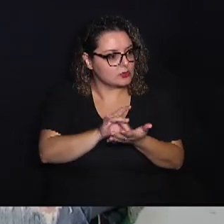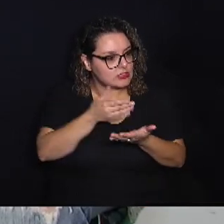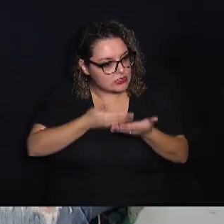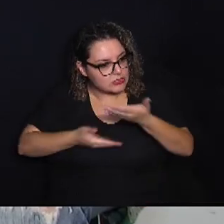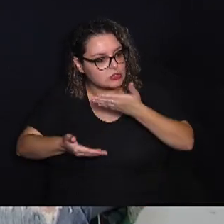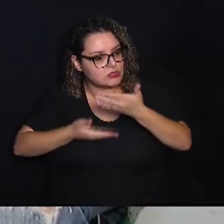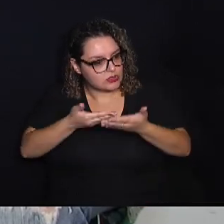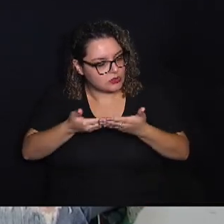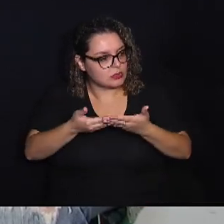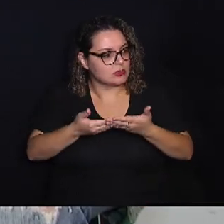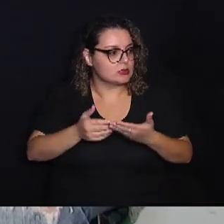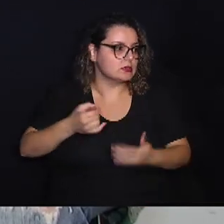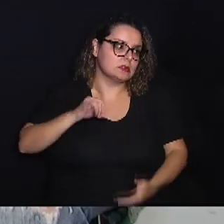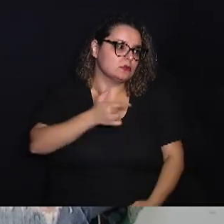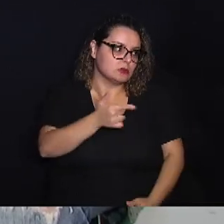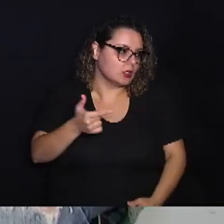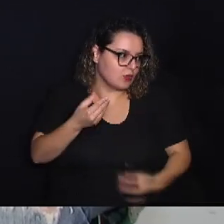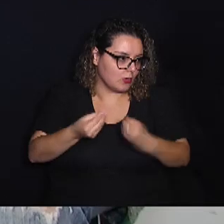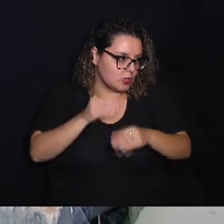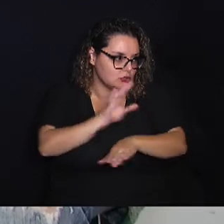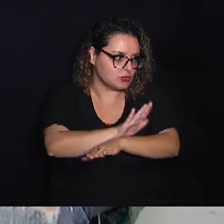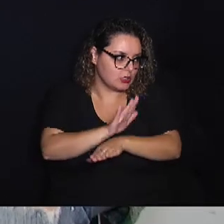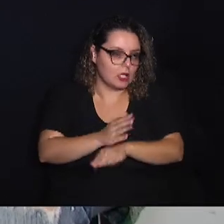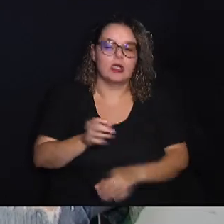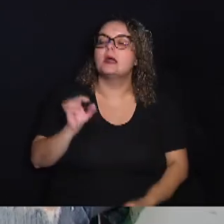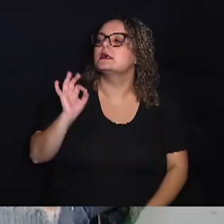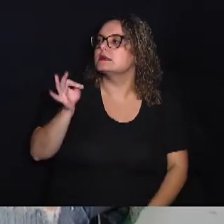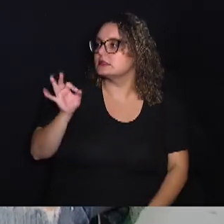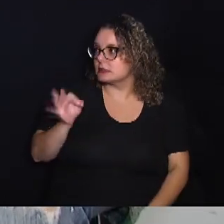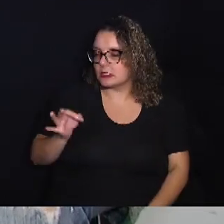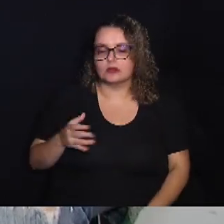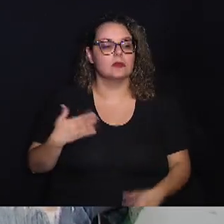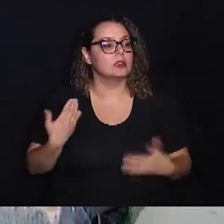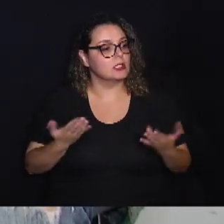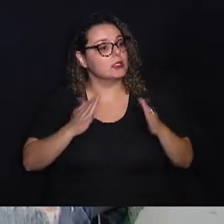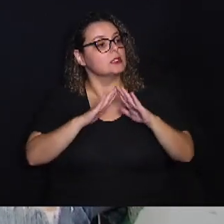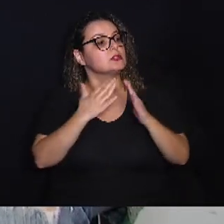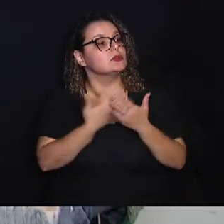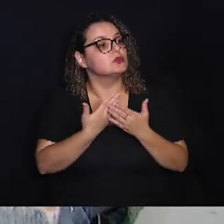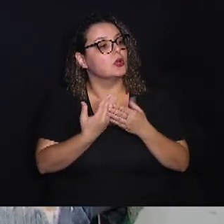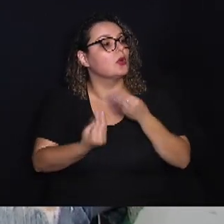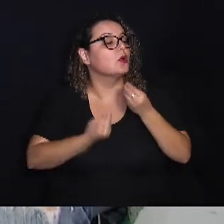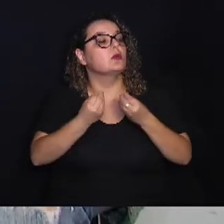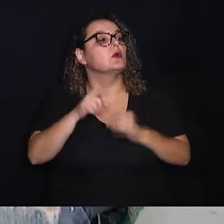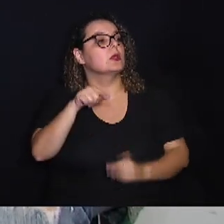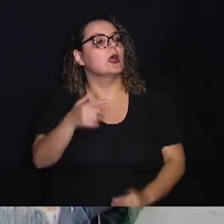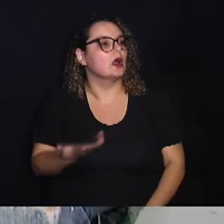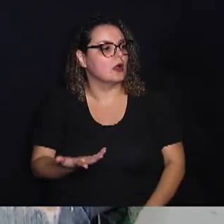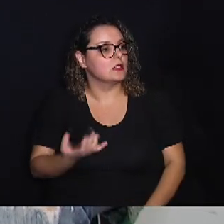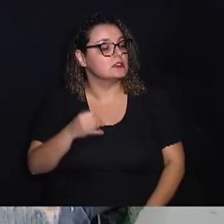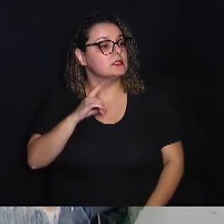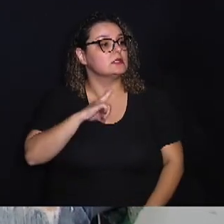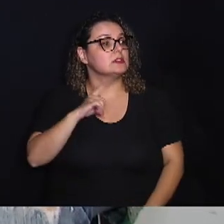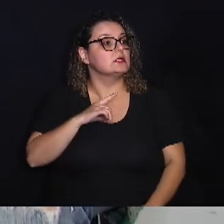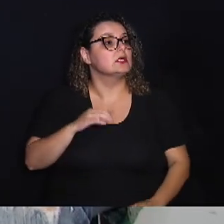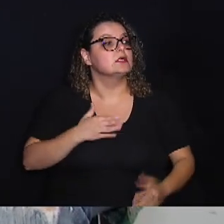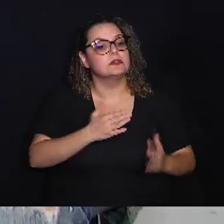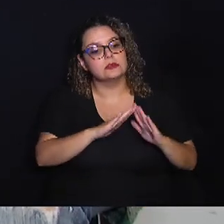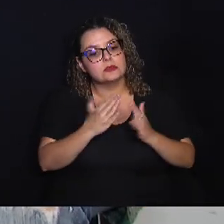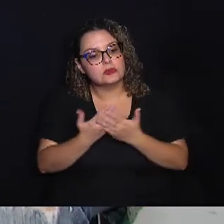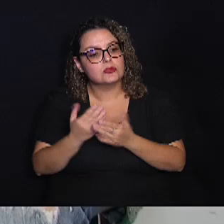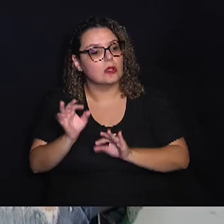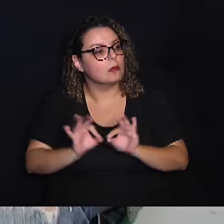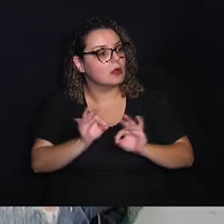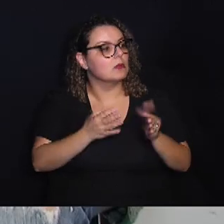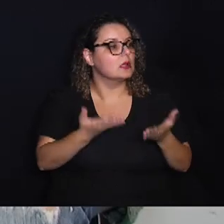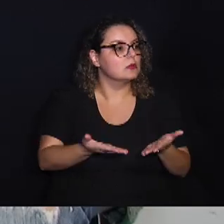senão não tem como ajudar, né? Exatamente. E as escolas, eu queria que você falasse também se a gente tem escolas preparadas para isso,